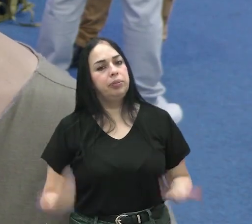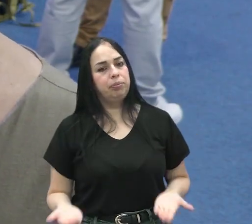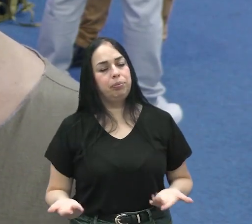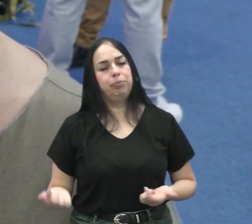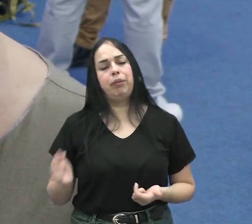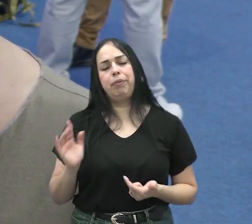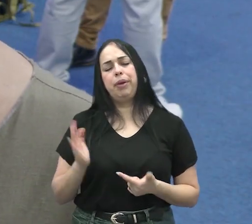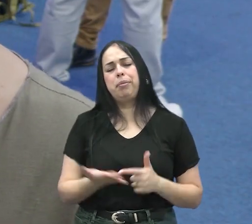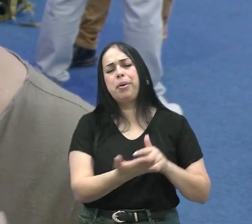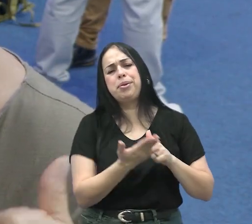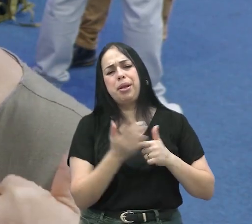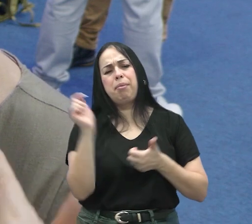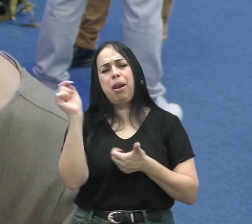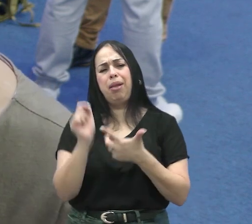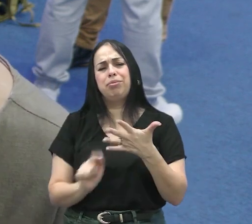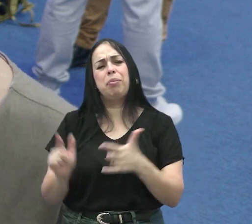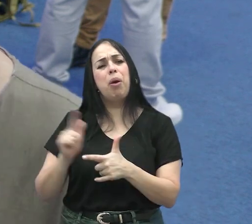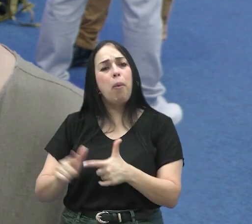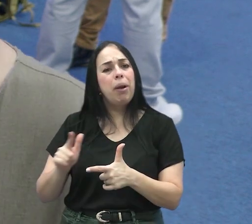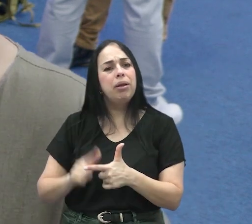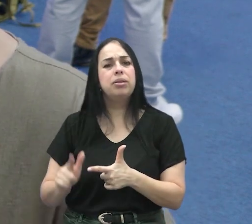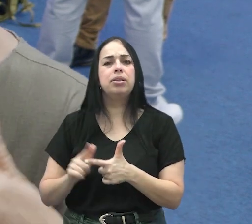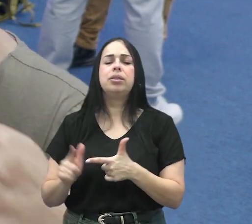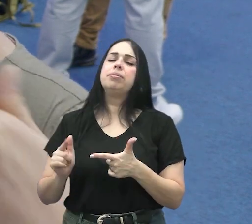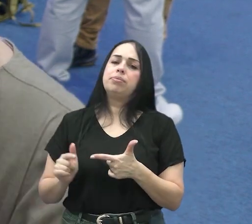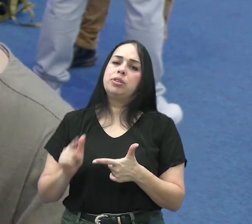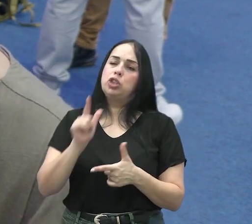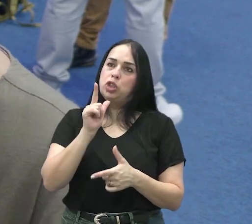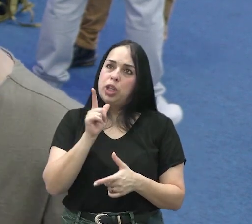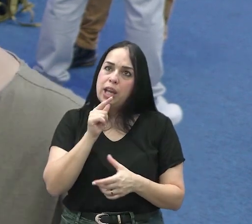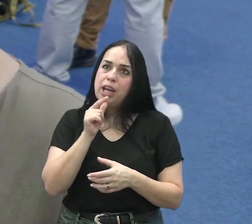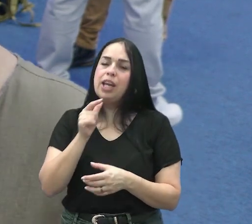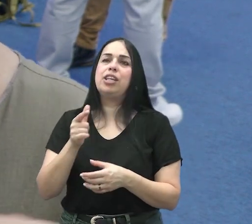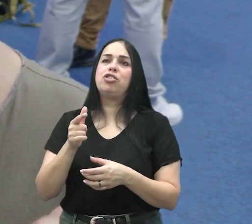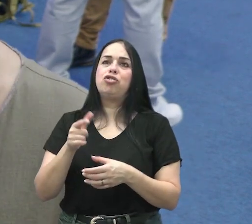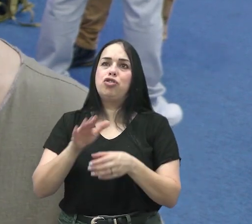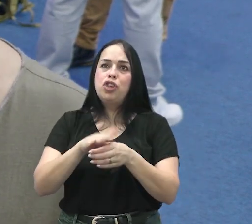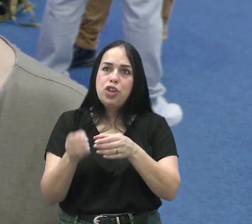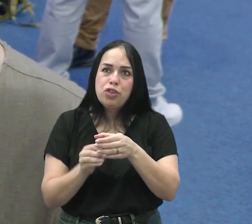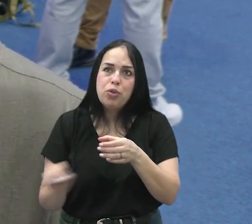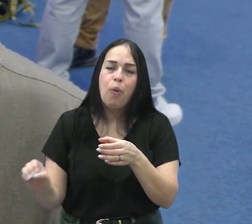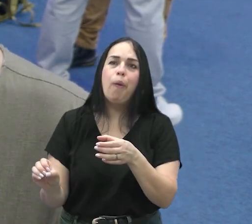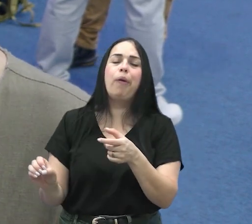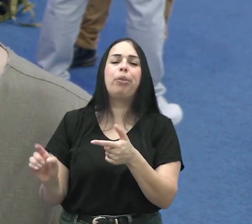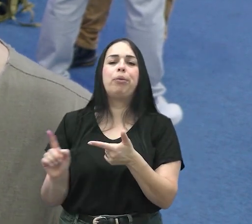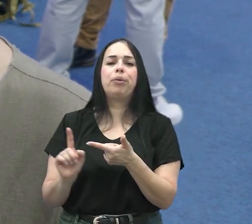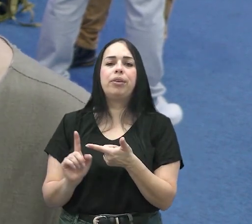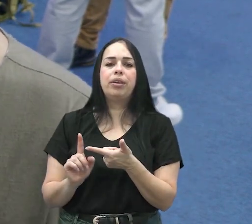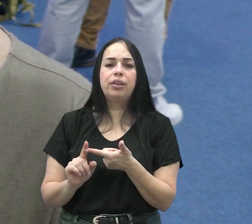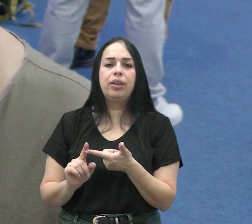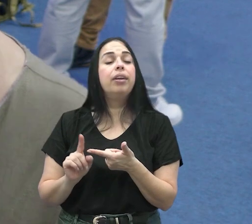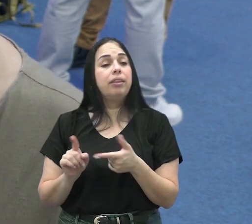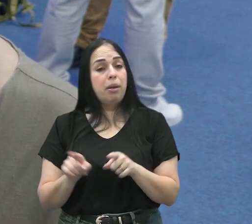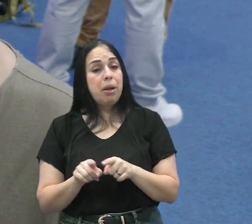apontado vários problemas, né? Problema de esgoto, problema